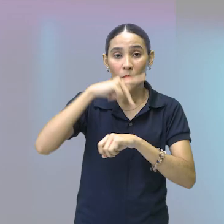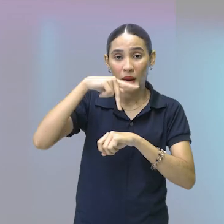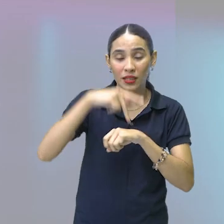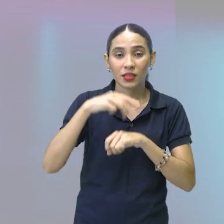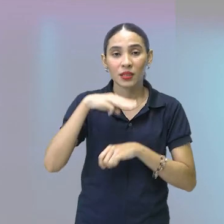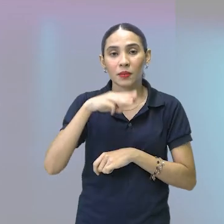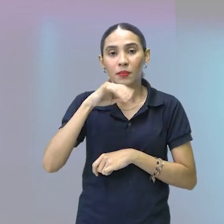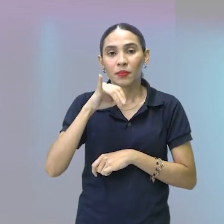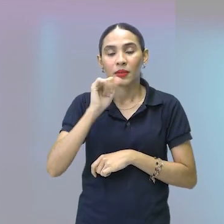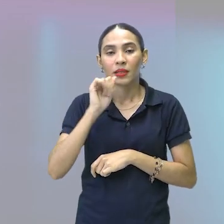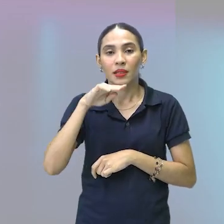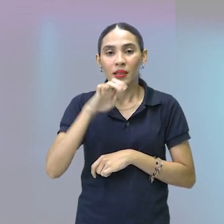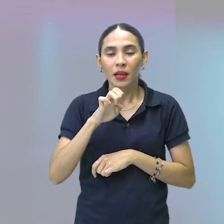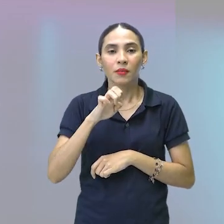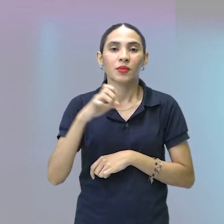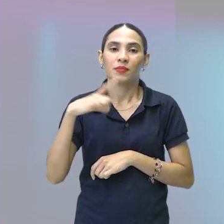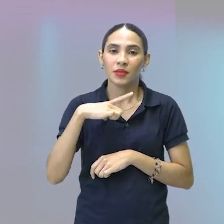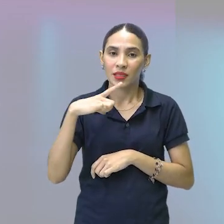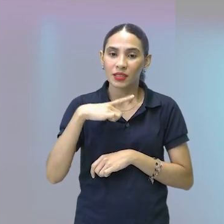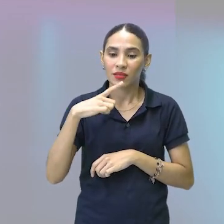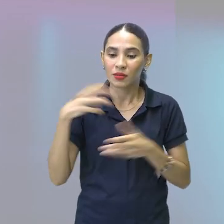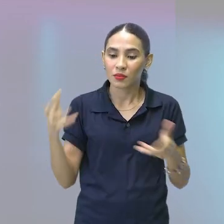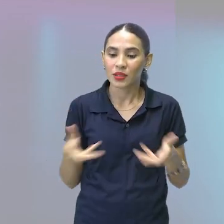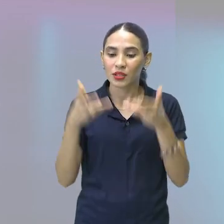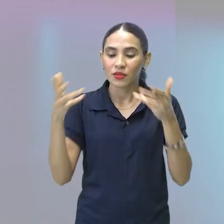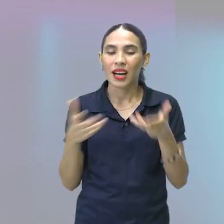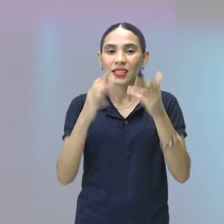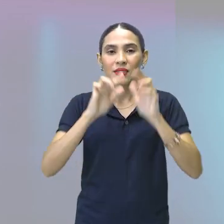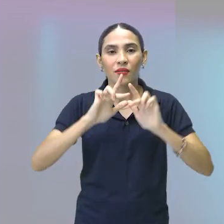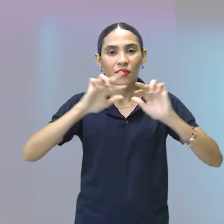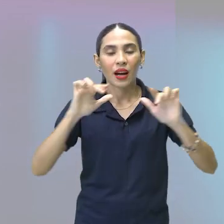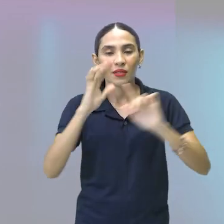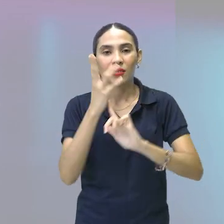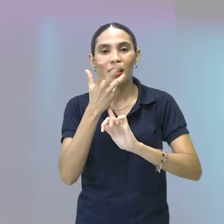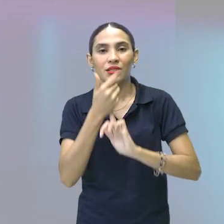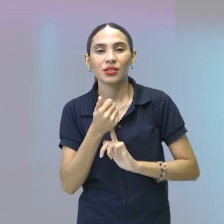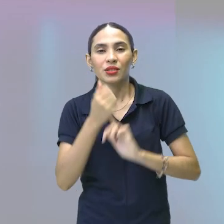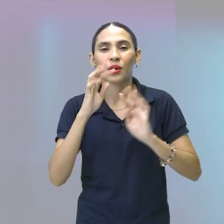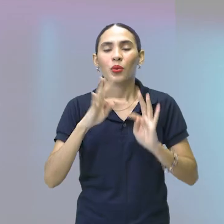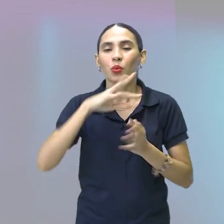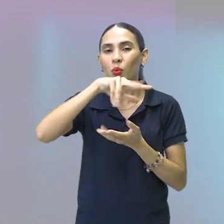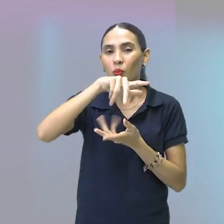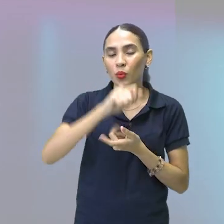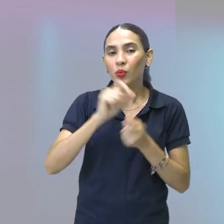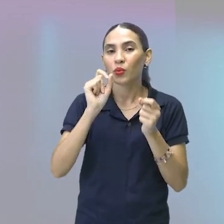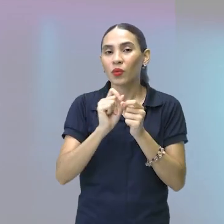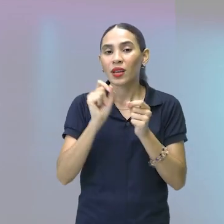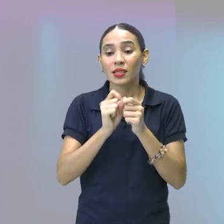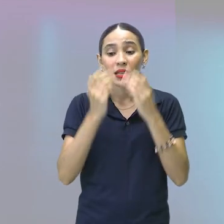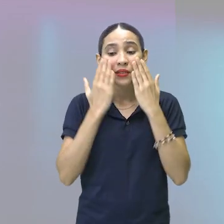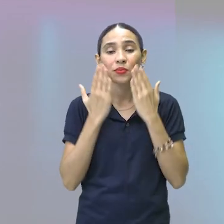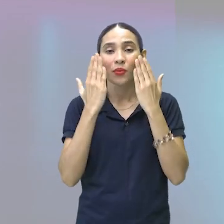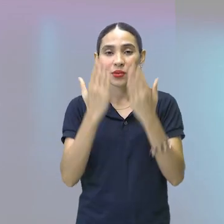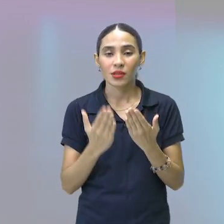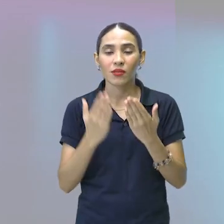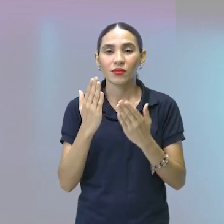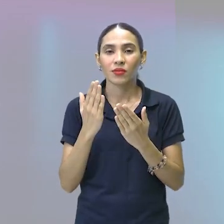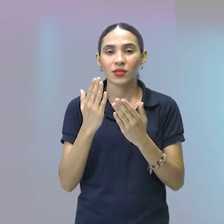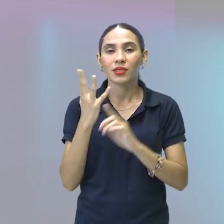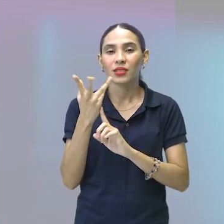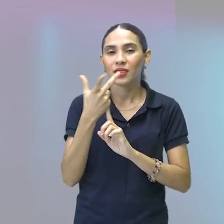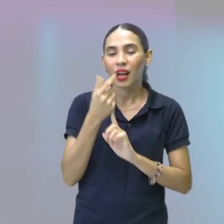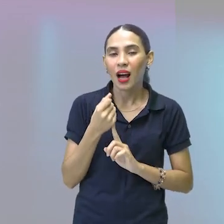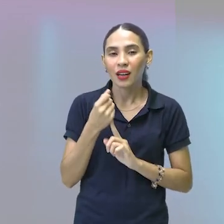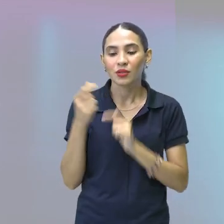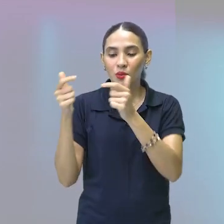Miami levasse vários artistas do mundo inteiro para fazer exposições de